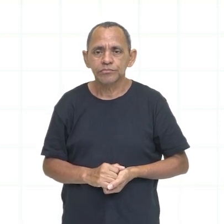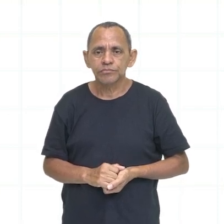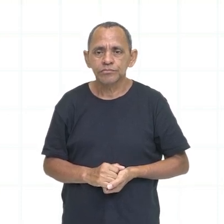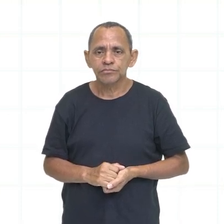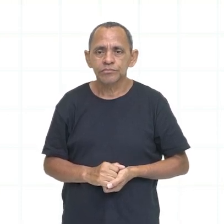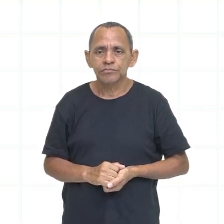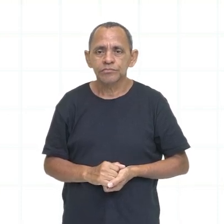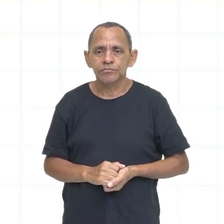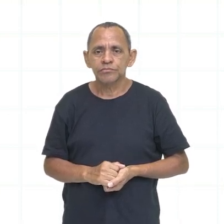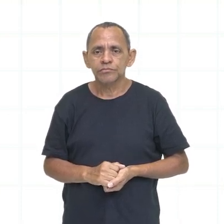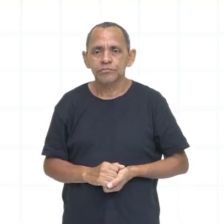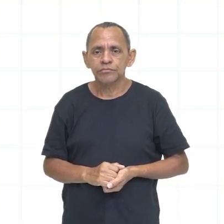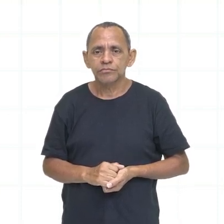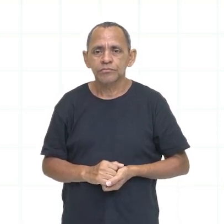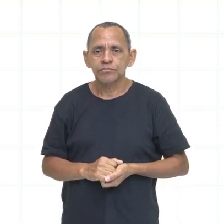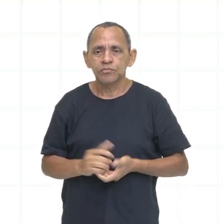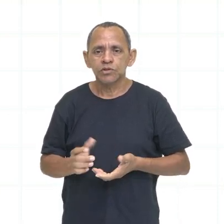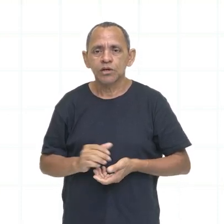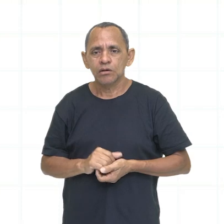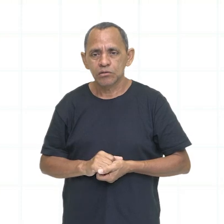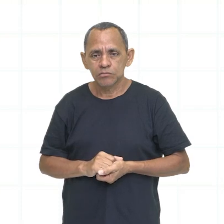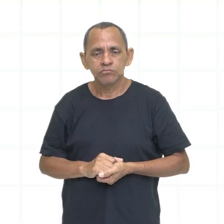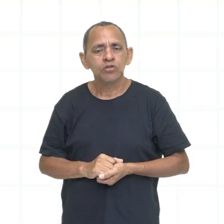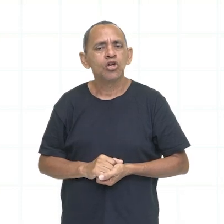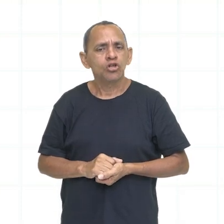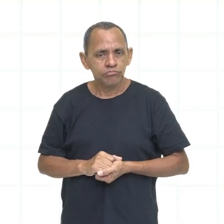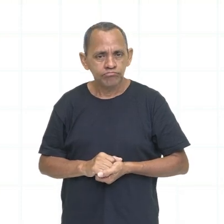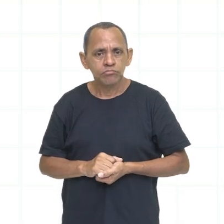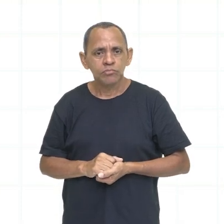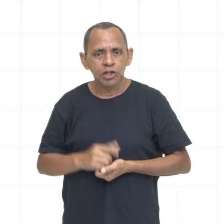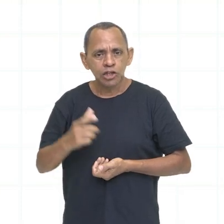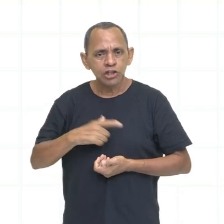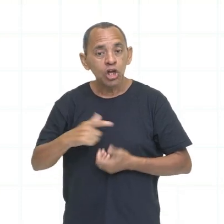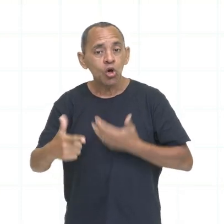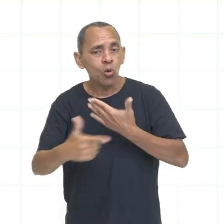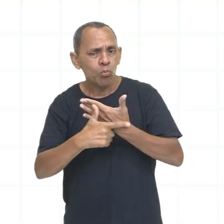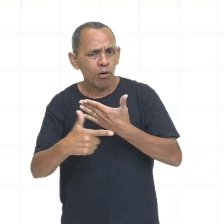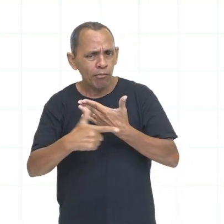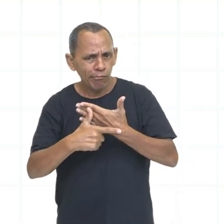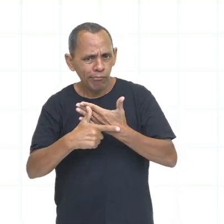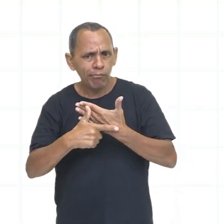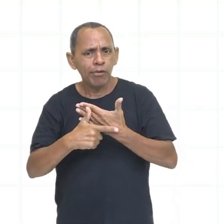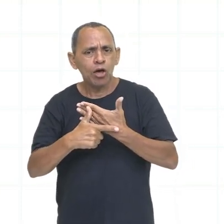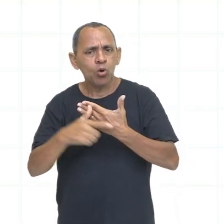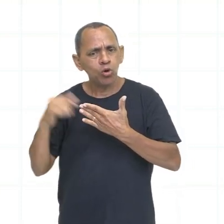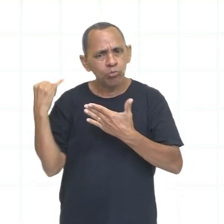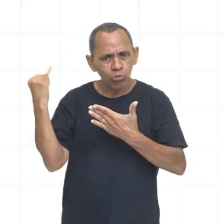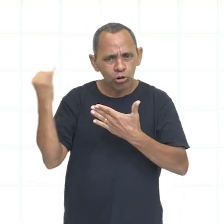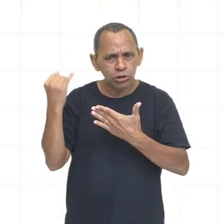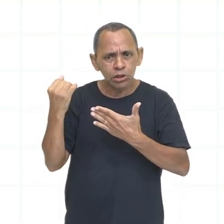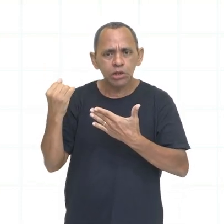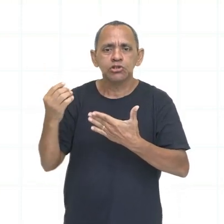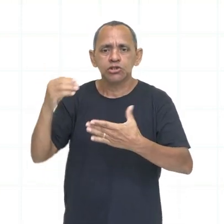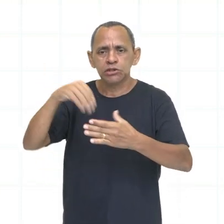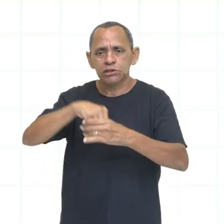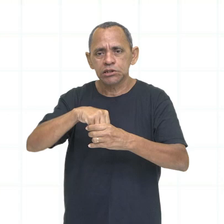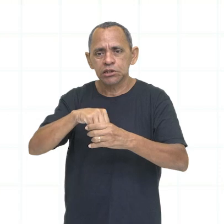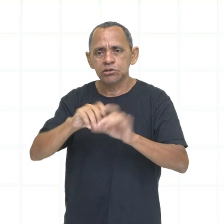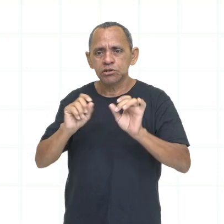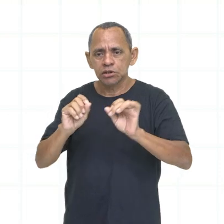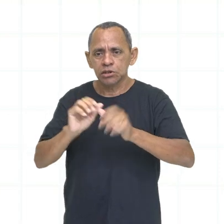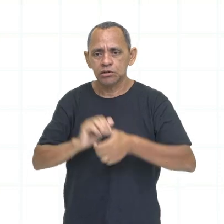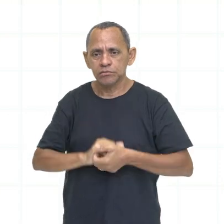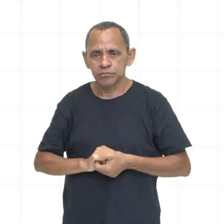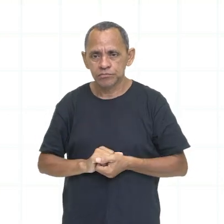E joga, né, um papel, desempenha um papel crucial, né? Crucial é um papel, é uma palavra cognata, né? In